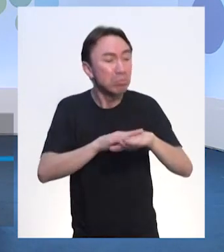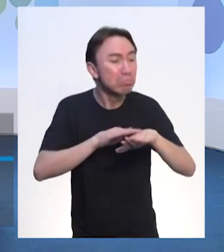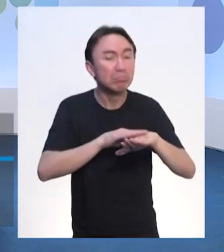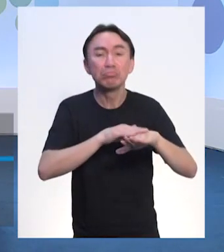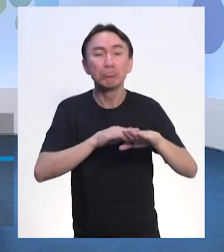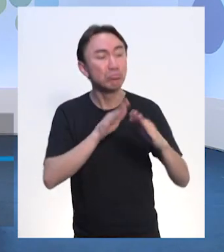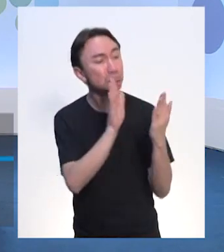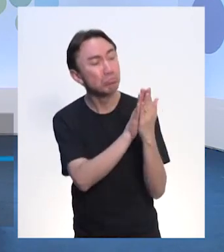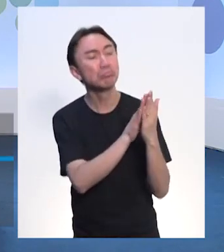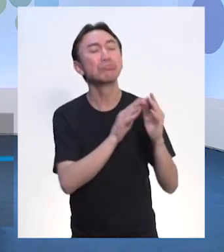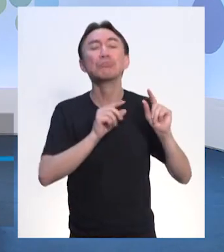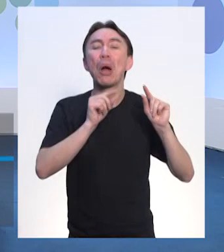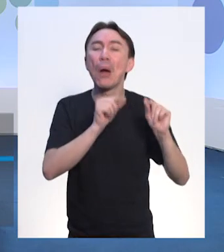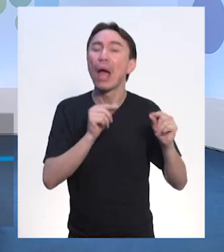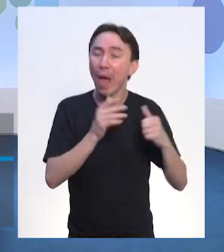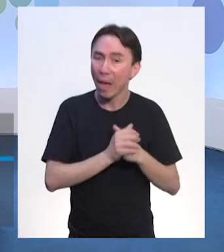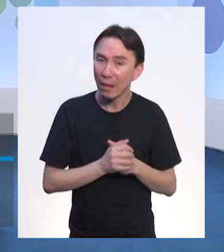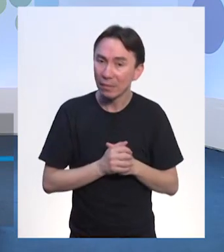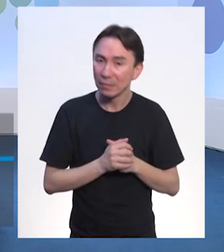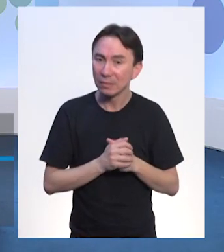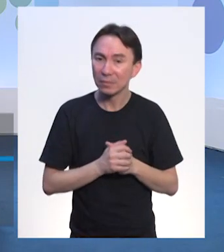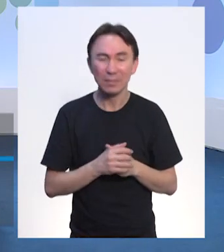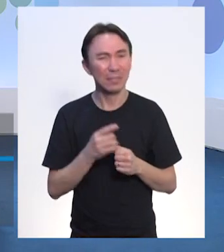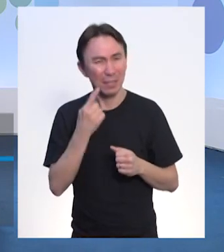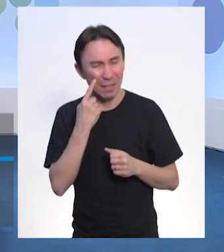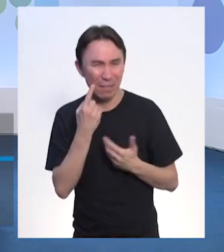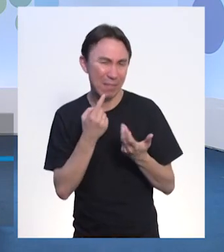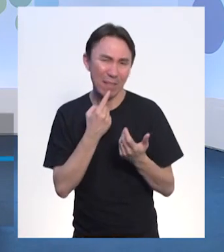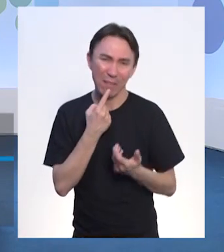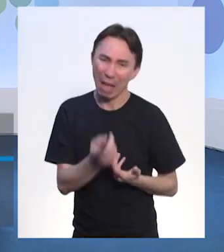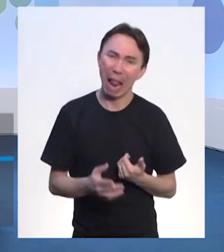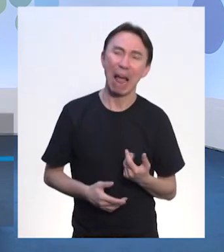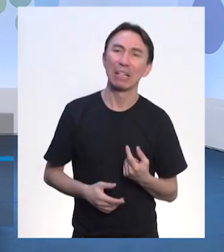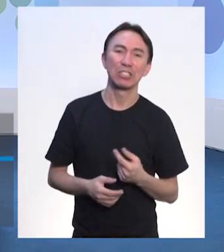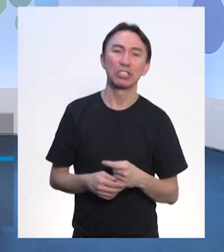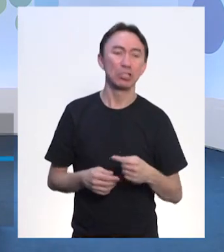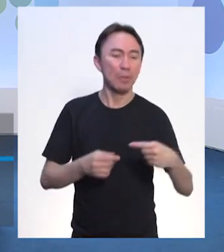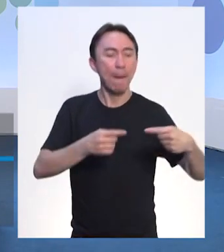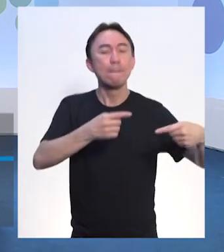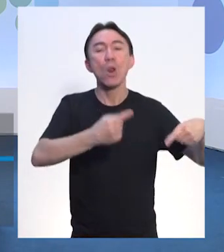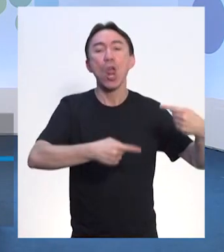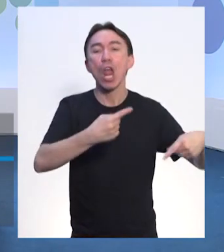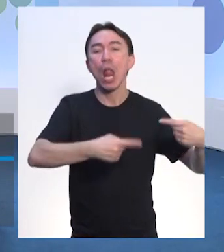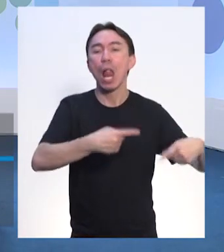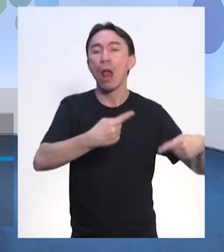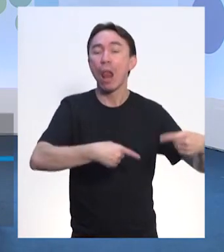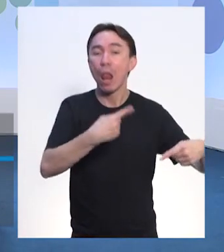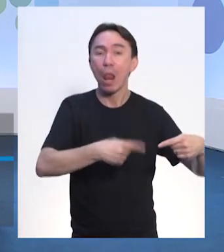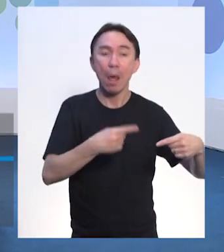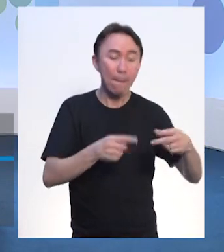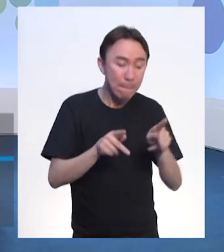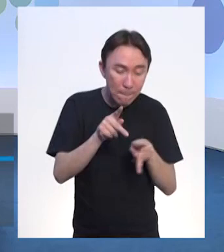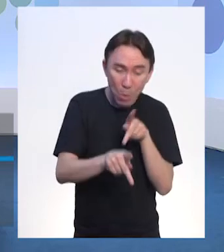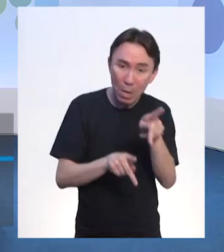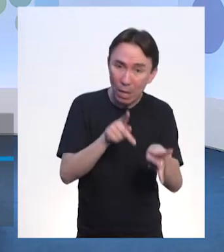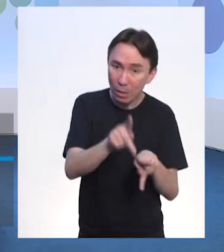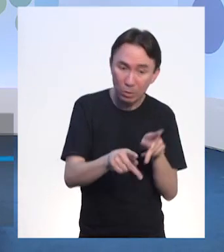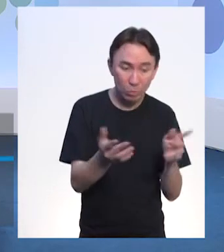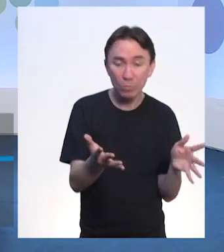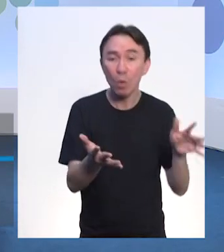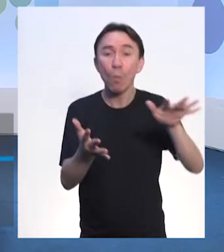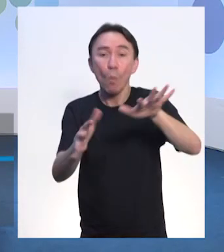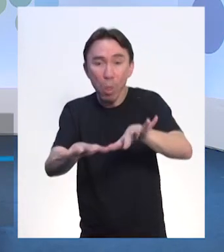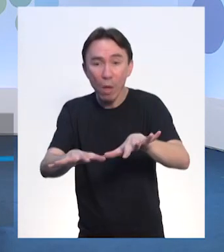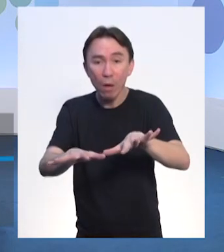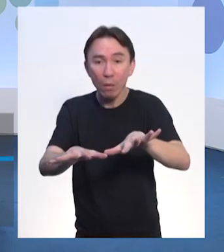né? Vocês vão ouvir muito falar disso, de políticas públicas de inclusão, né? E assim, vocês precisam partir de